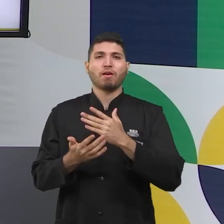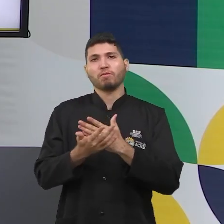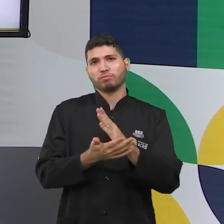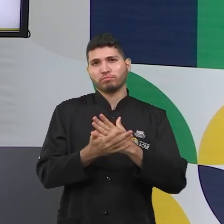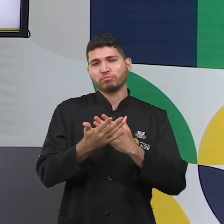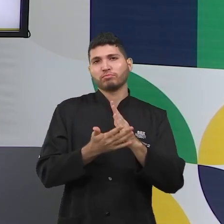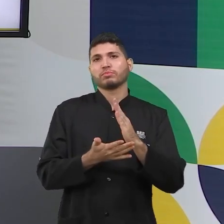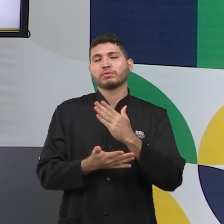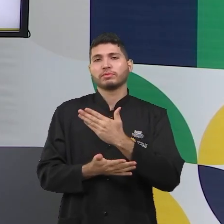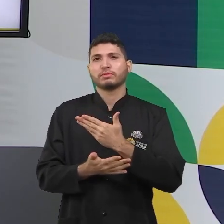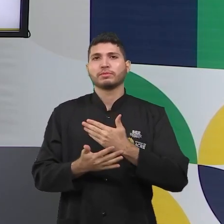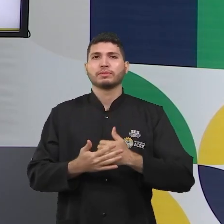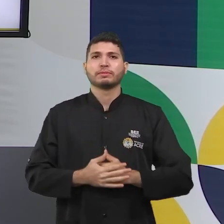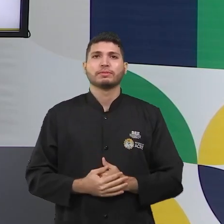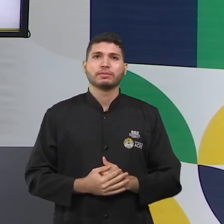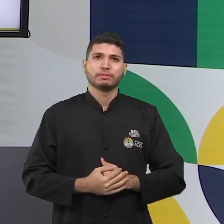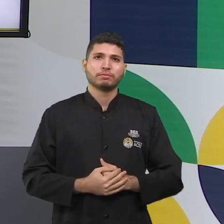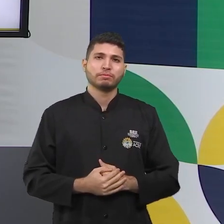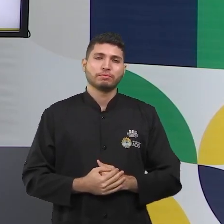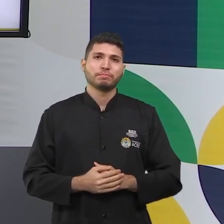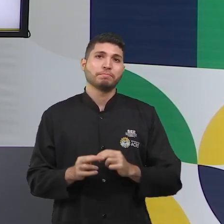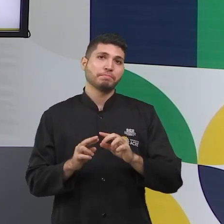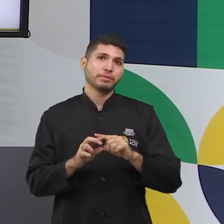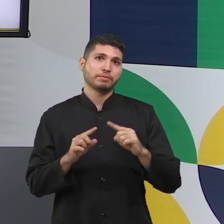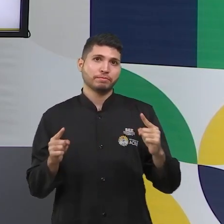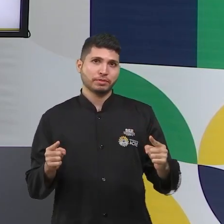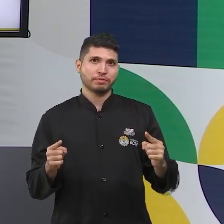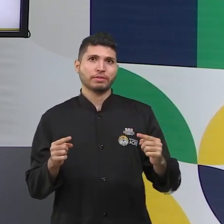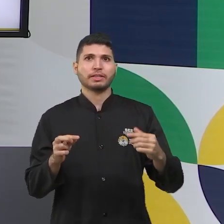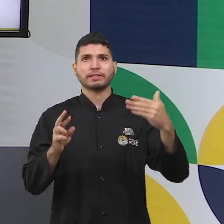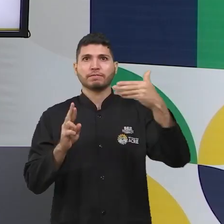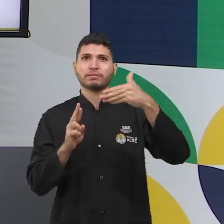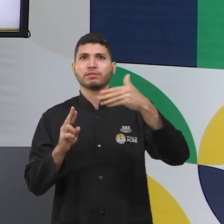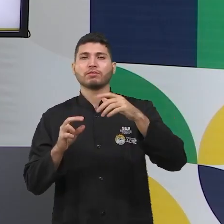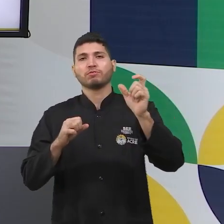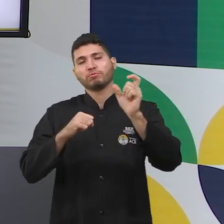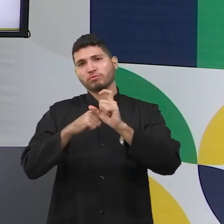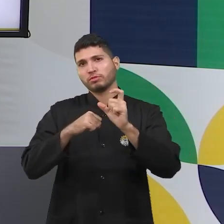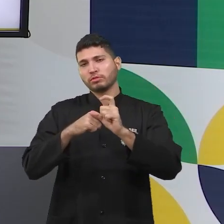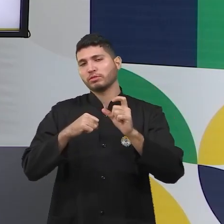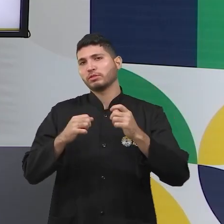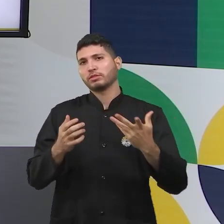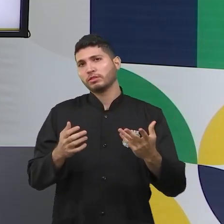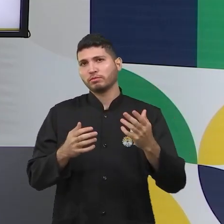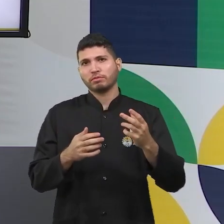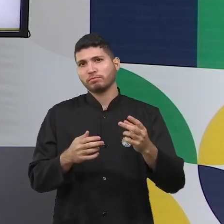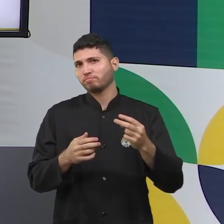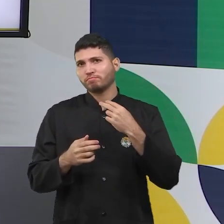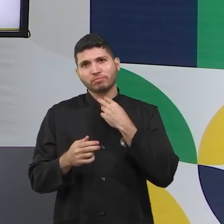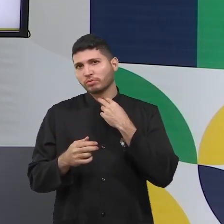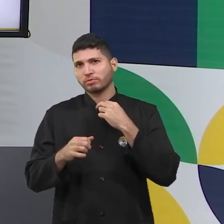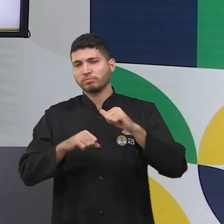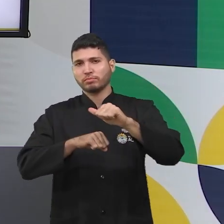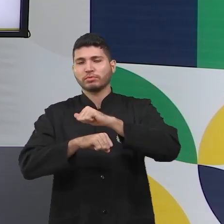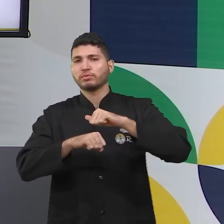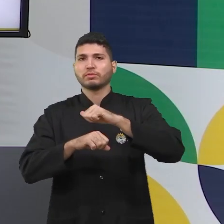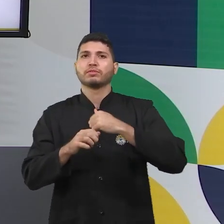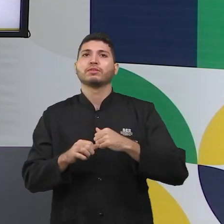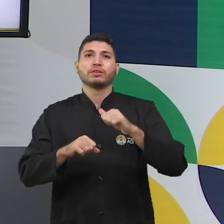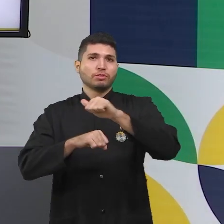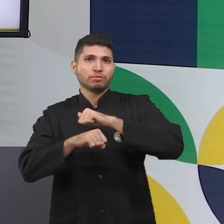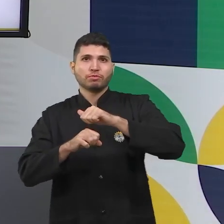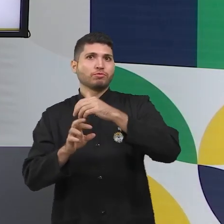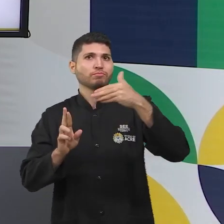aí. Só que ele vai estar se referindo a um substantivo, ele não vai poder se chamar de advérbio. Por quê? Porque advérbio não se refere